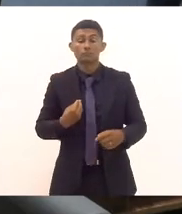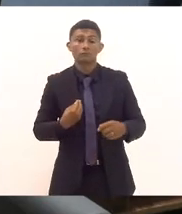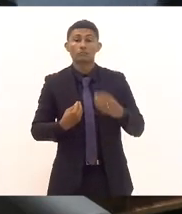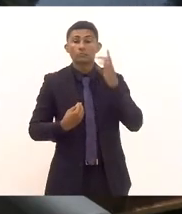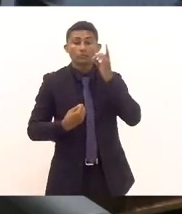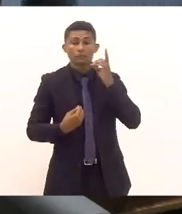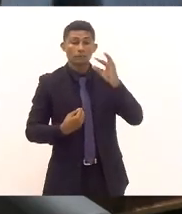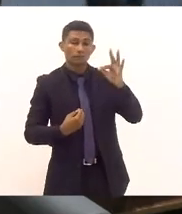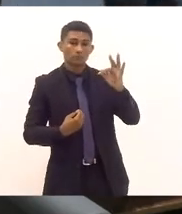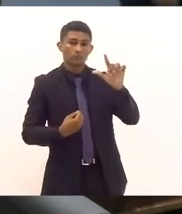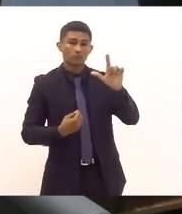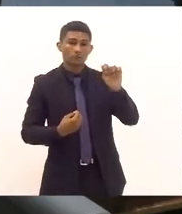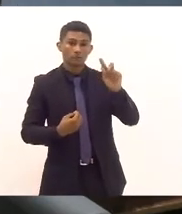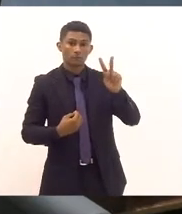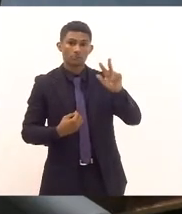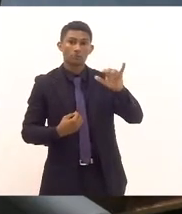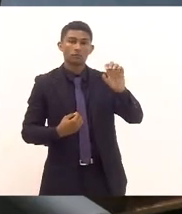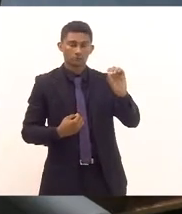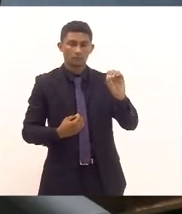Flávio serafini